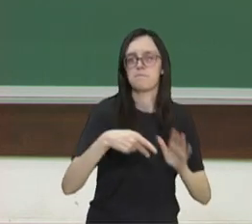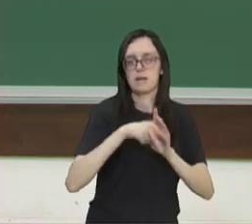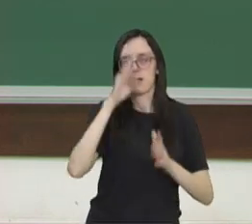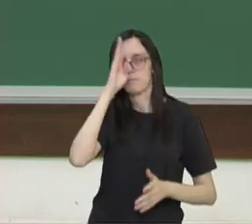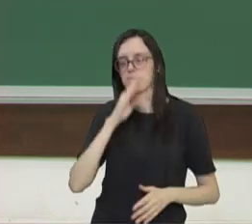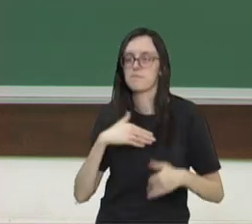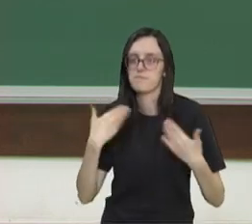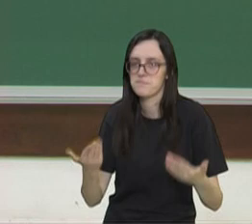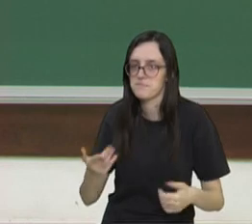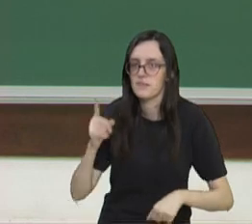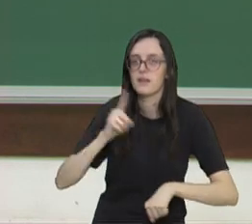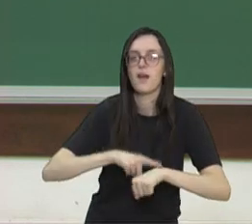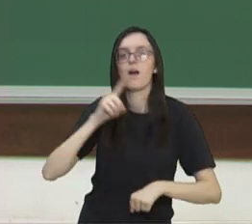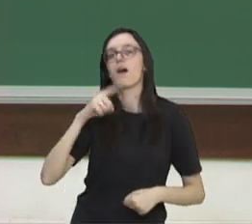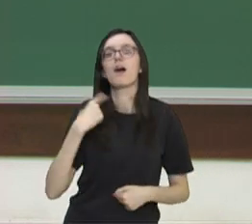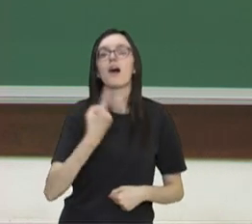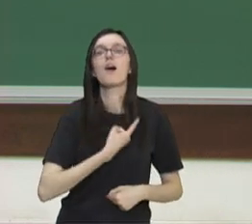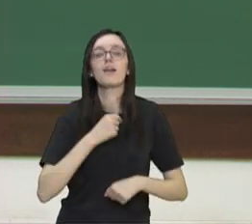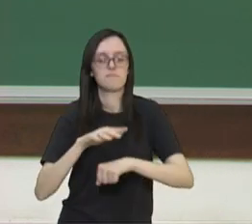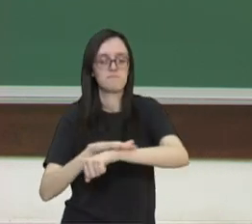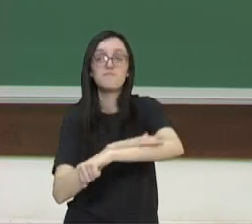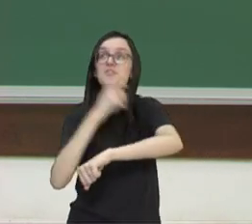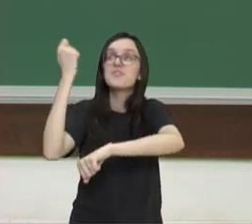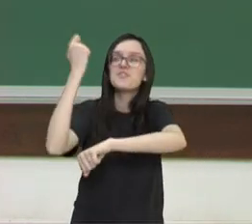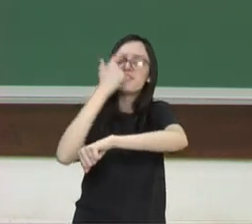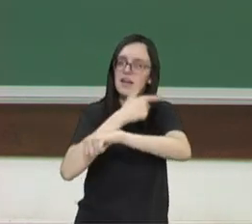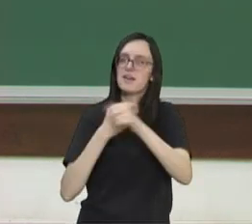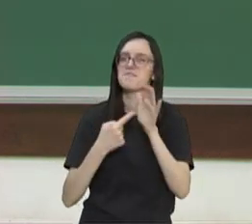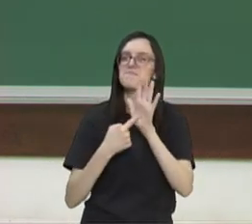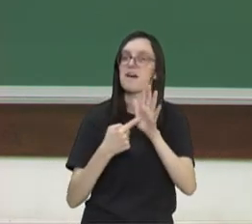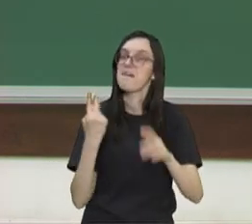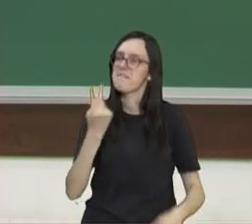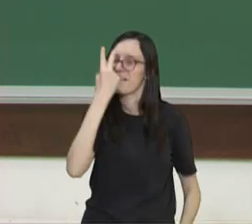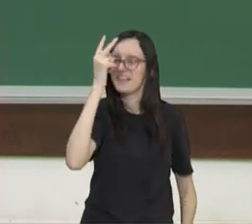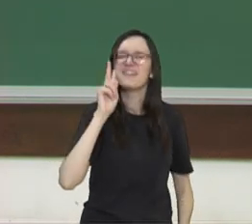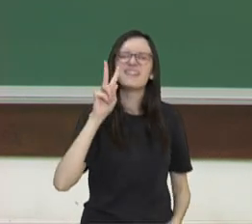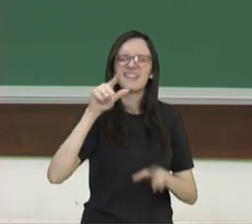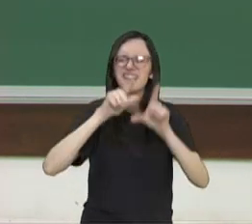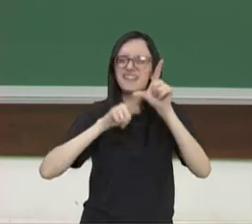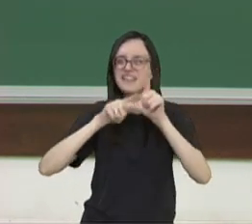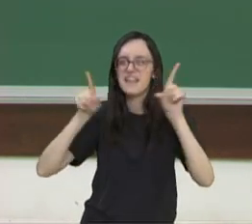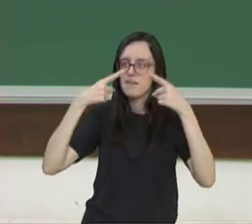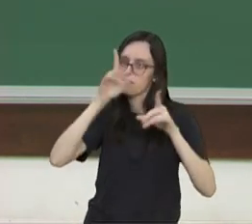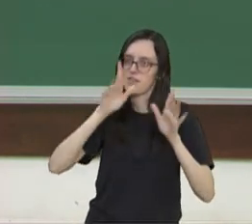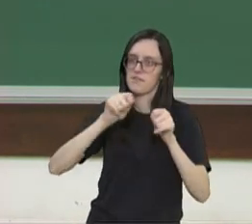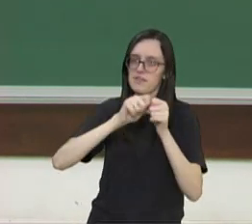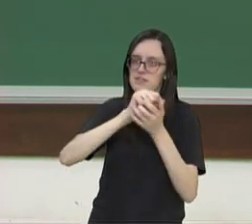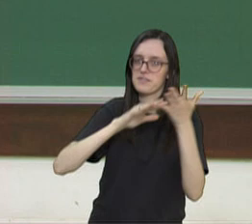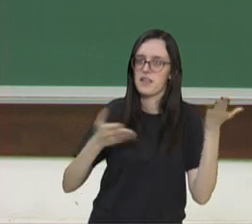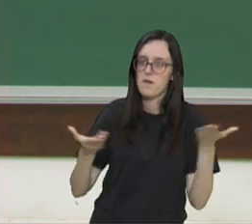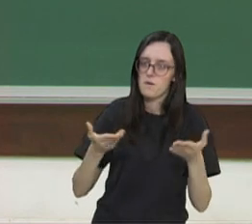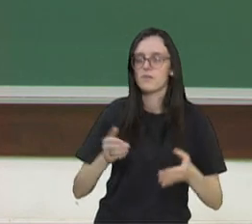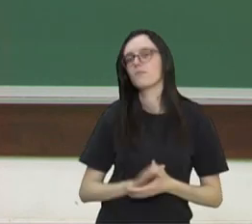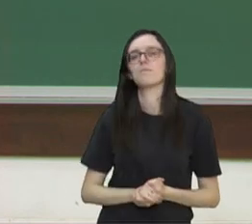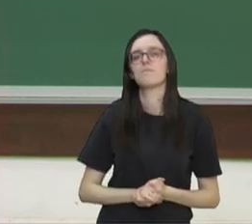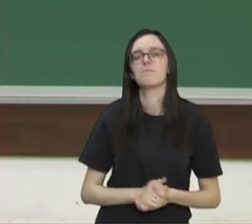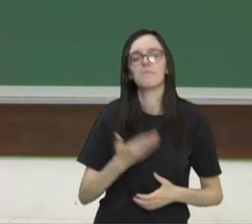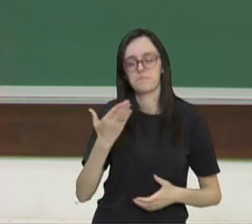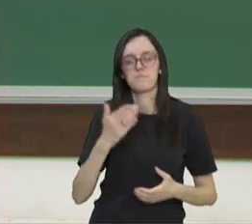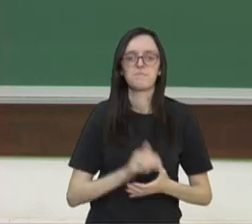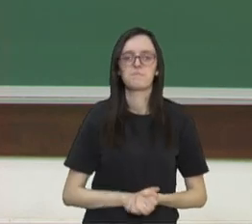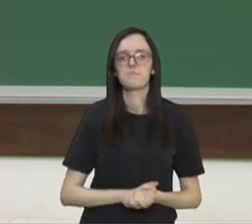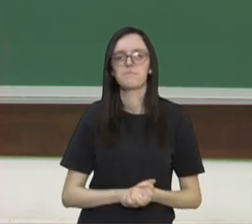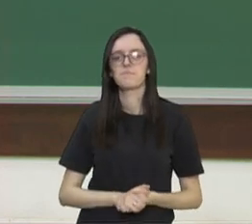Então, chegou a hora dessa gente bronzeada mostrar seu valor, como você viu como você fez na tarefa de hoje? Isso!